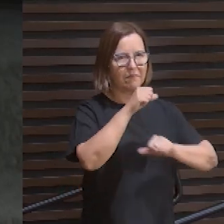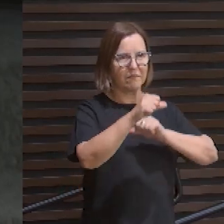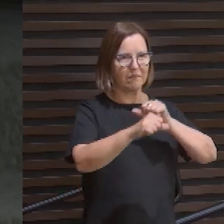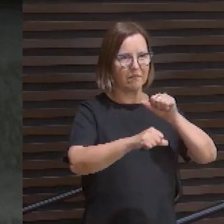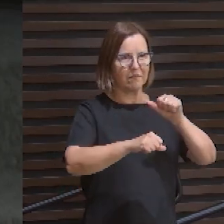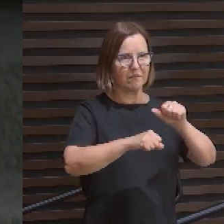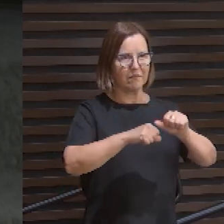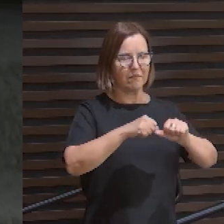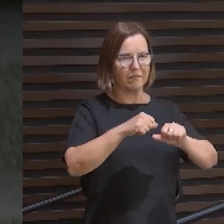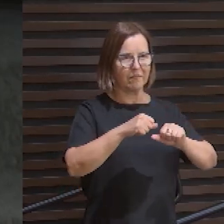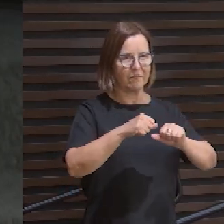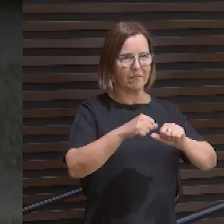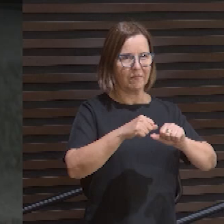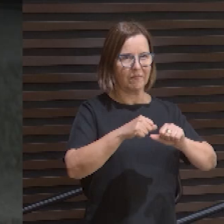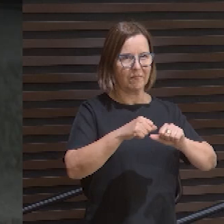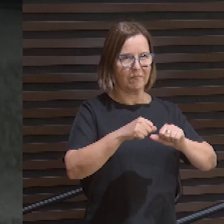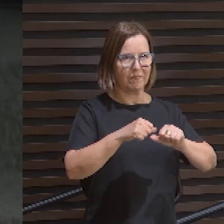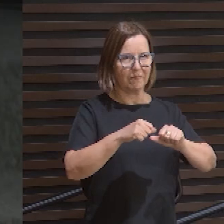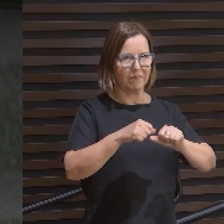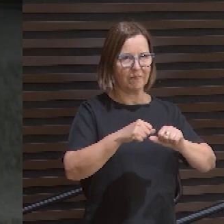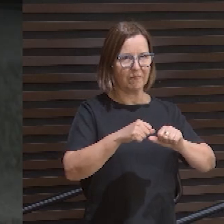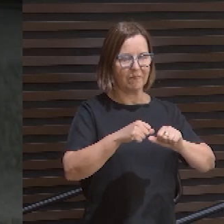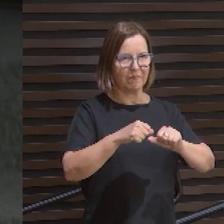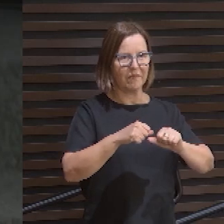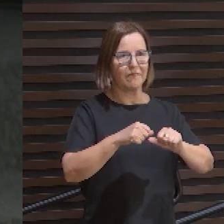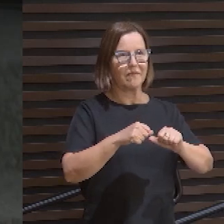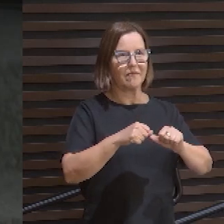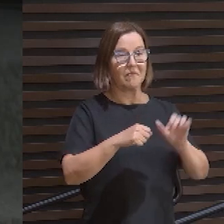um reflexo da vida divina.